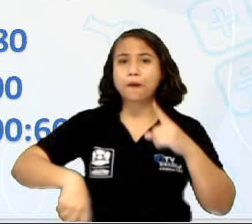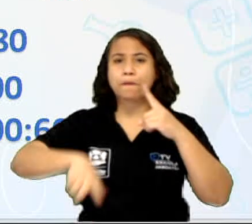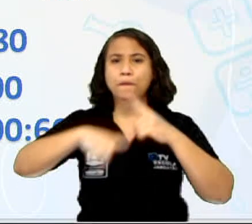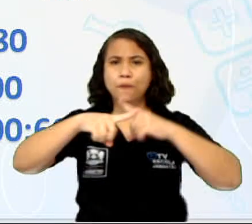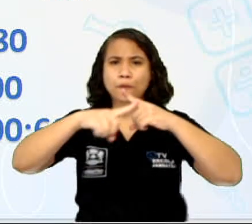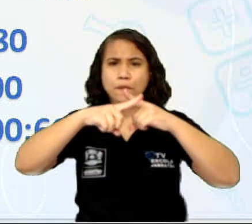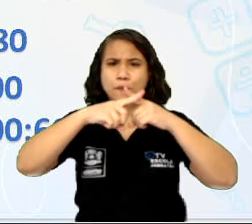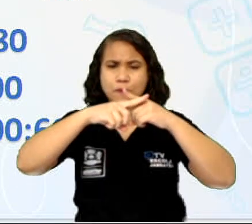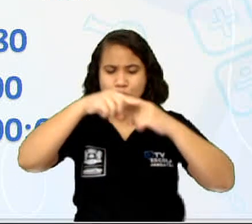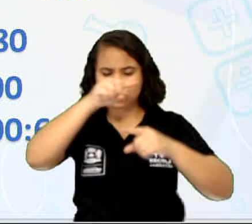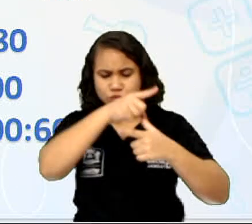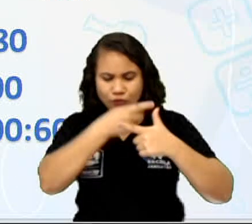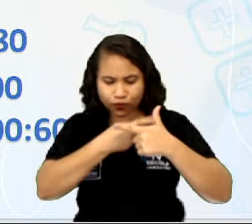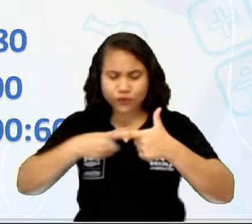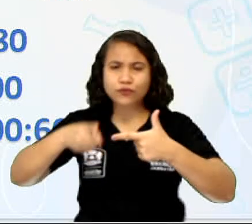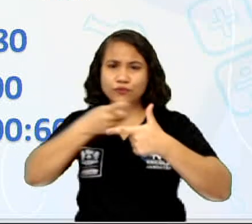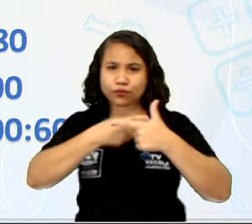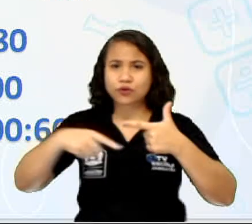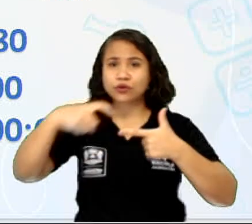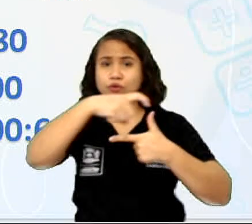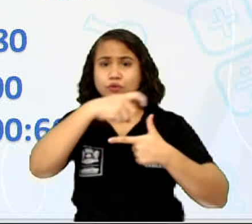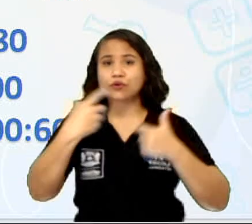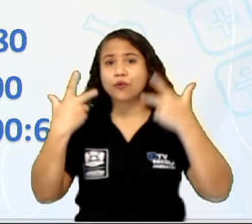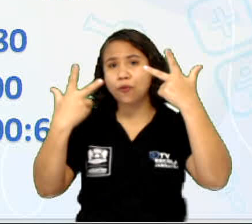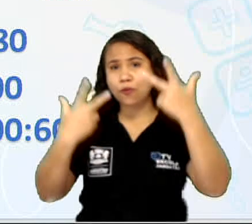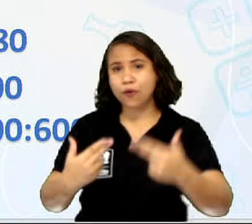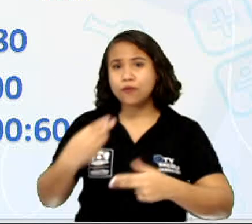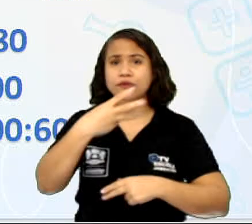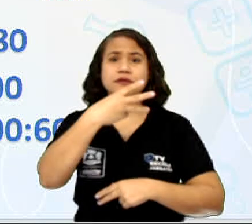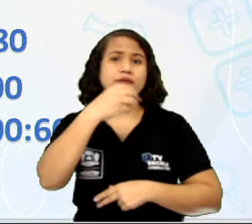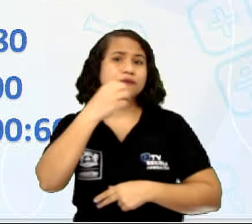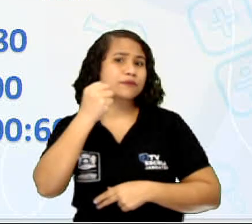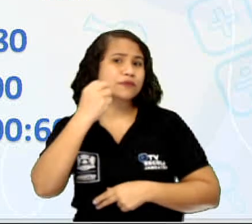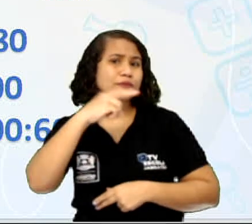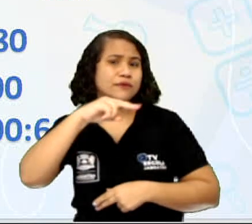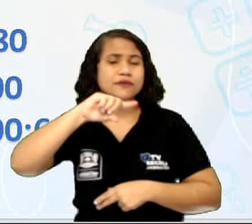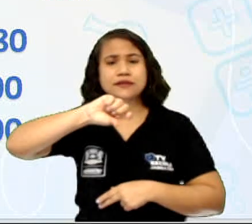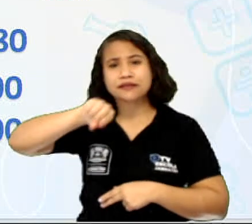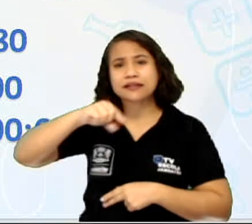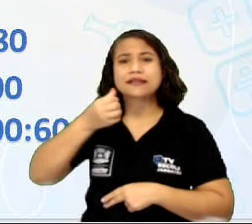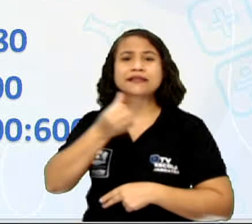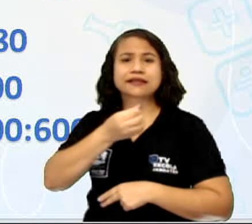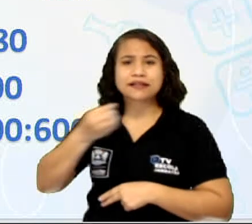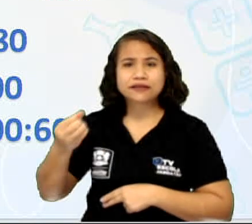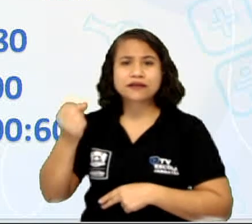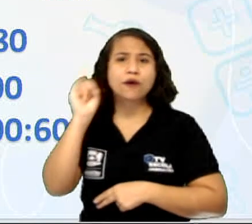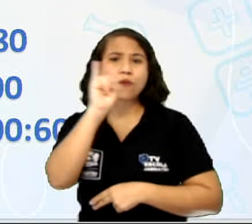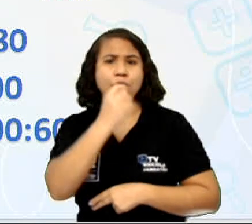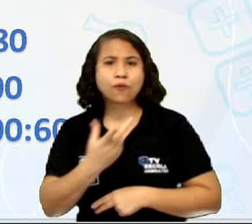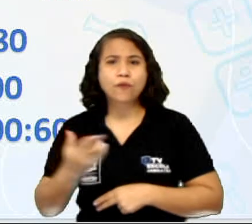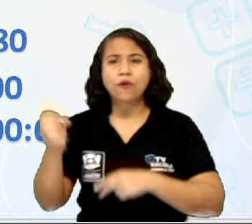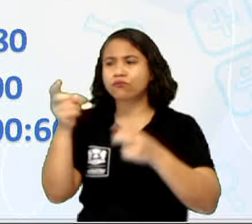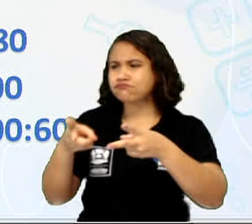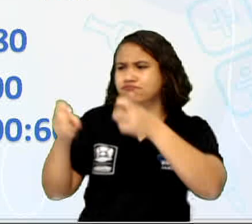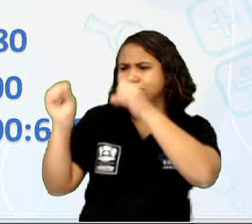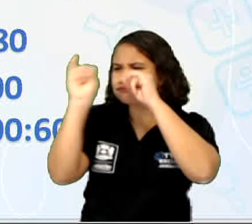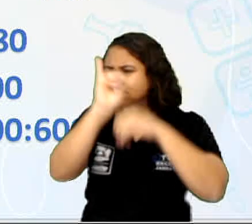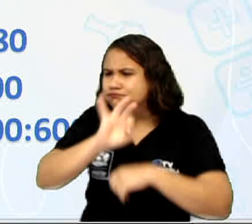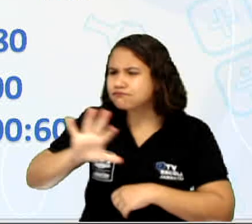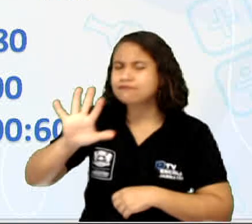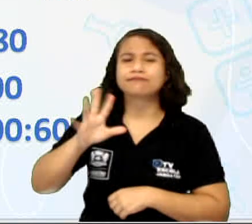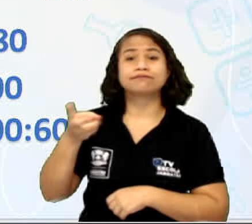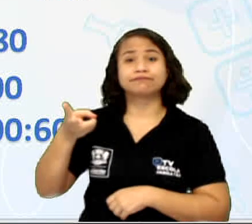passar para o segundo membro dividindo então XV ser igual a trazendo 90.000 / 600 x igual a 650